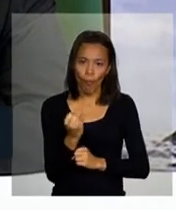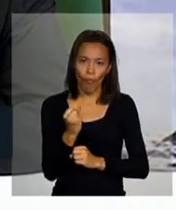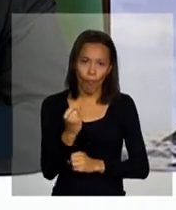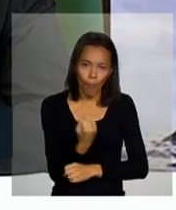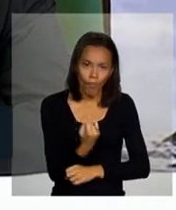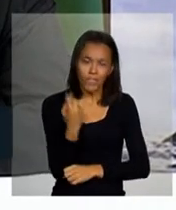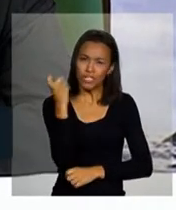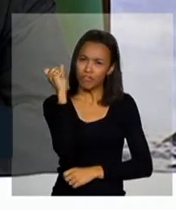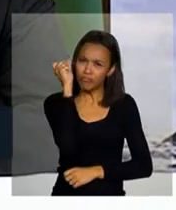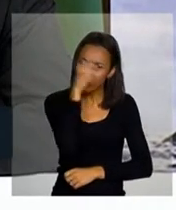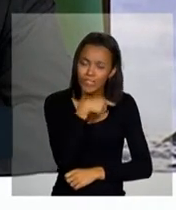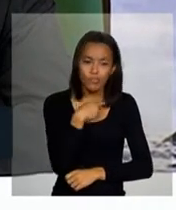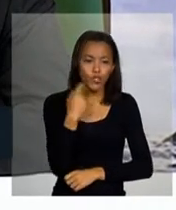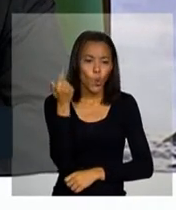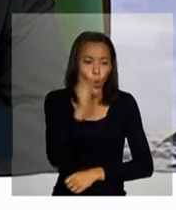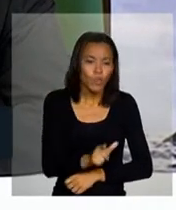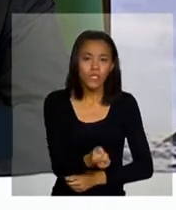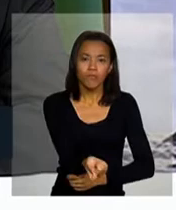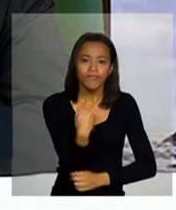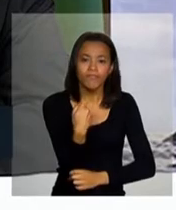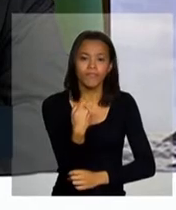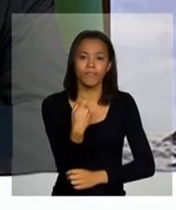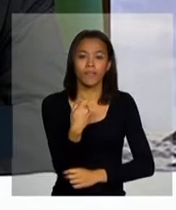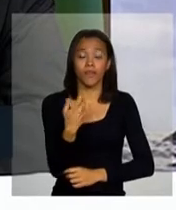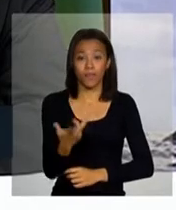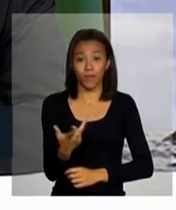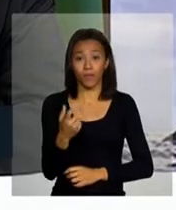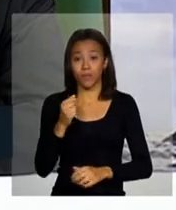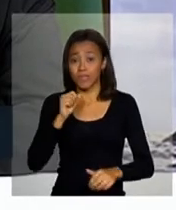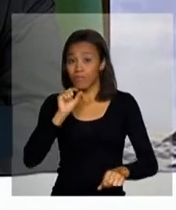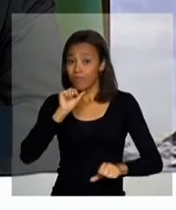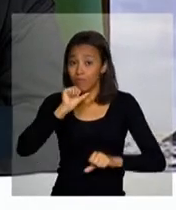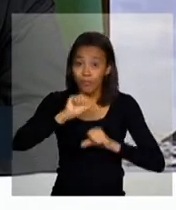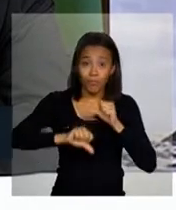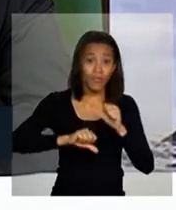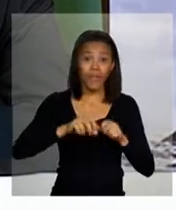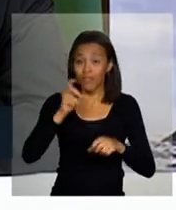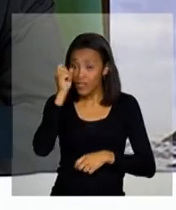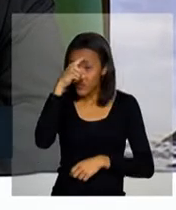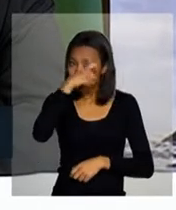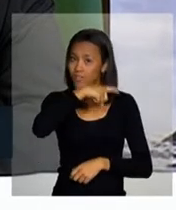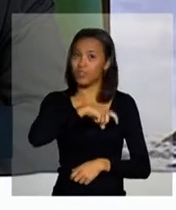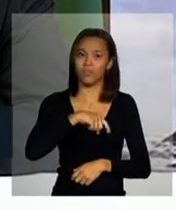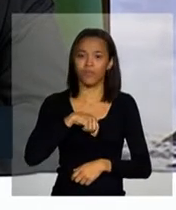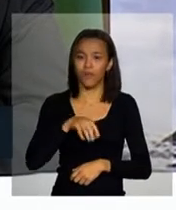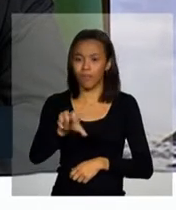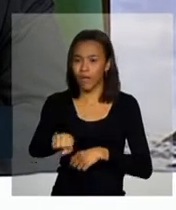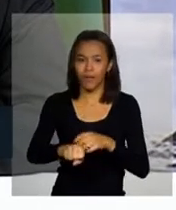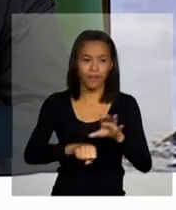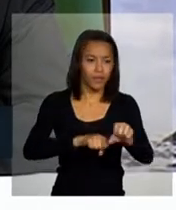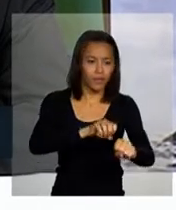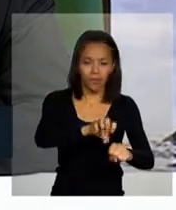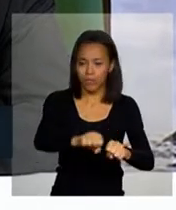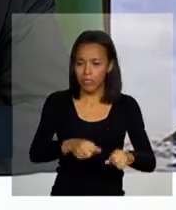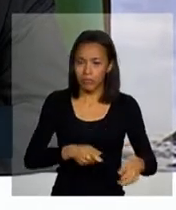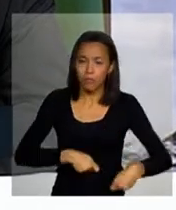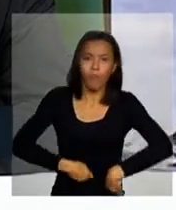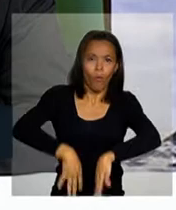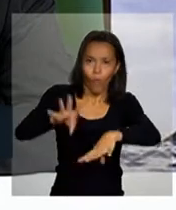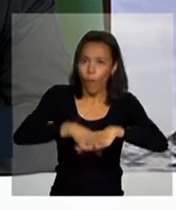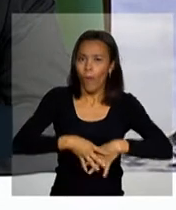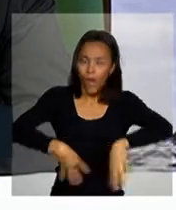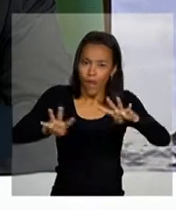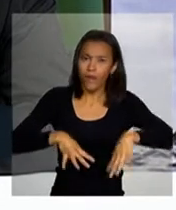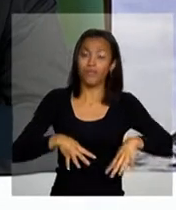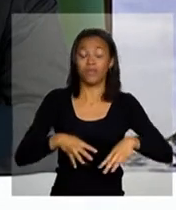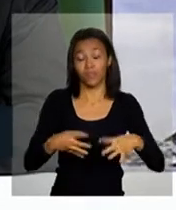longe, mais difícil de pegar, ele se transforma num sobrevivente, vai pegando tudo, passando a rede, e